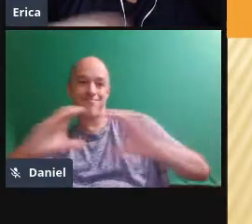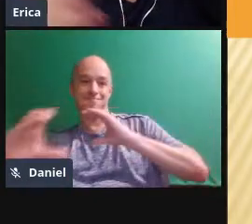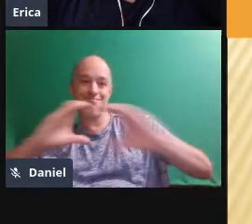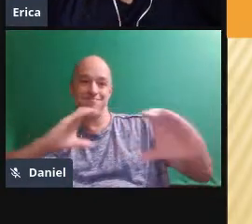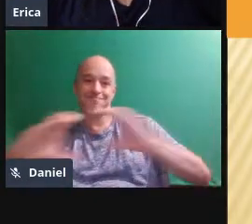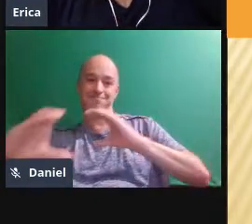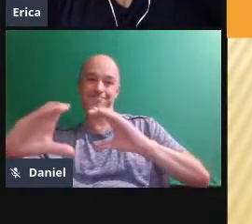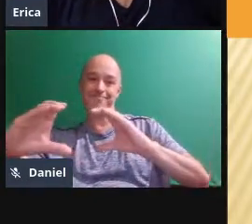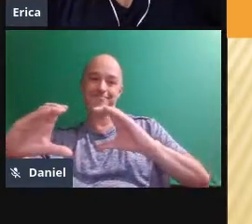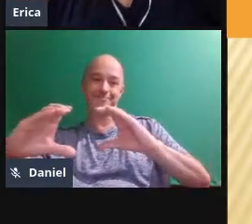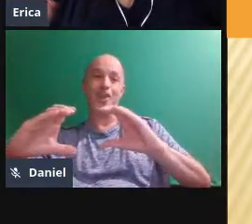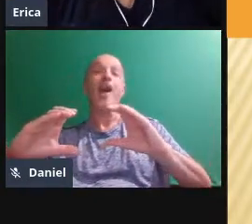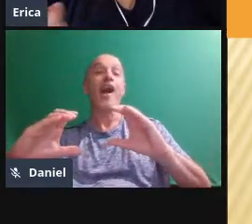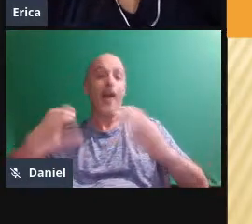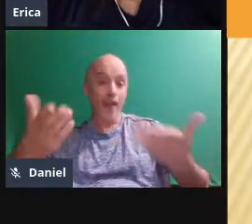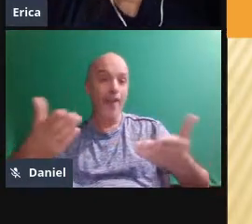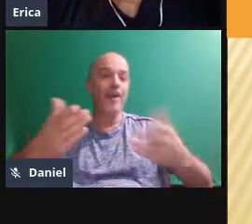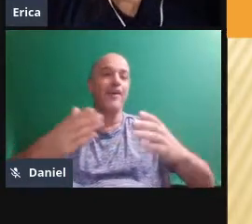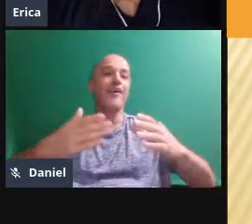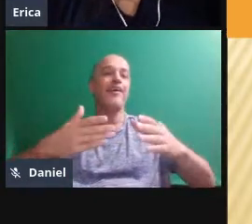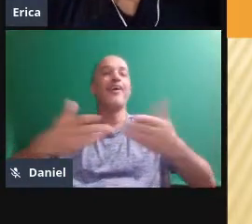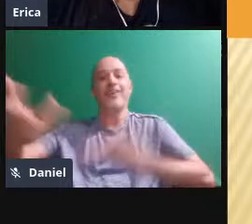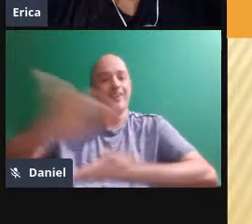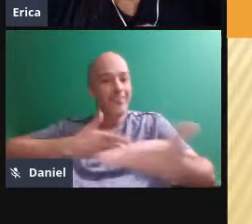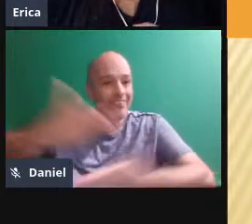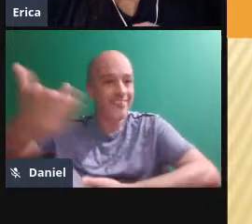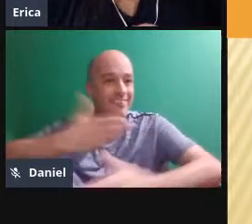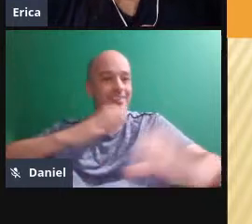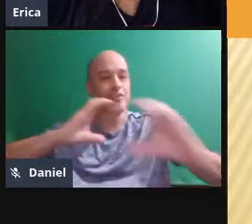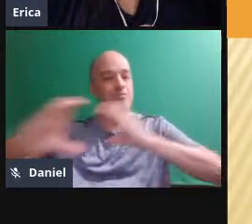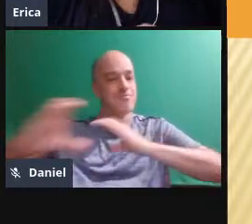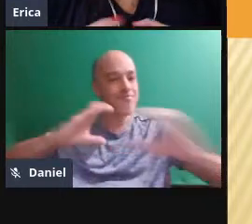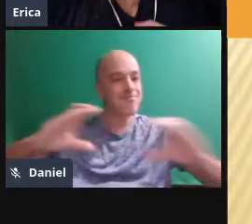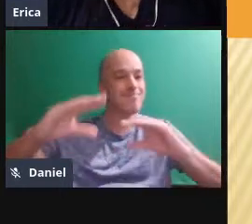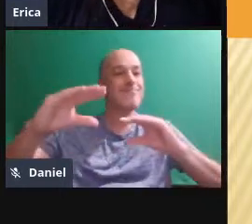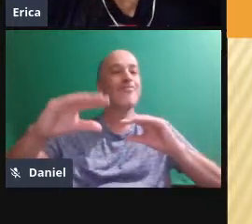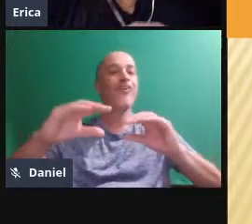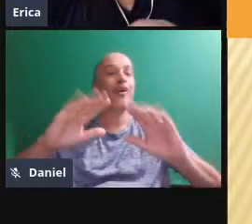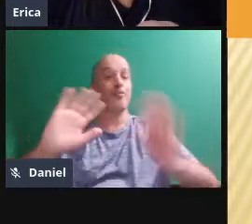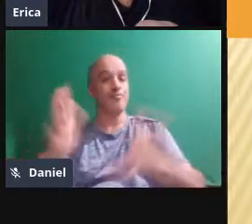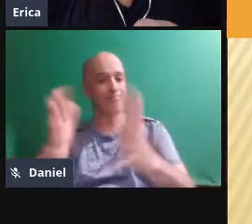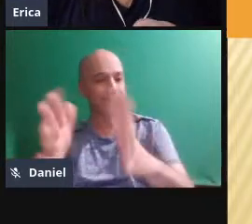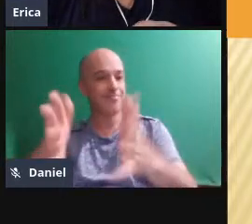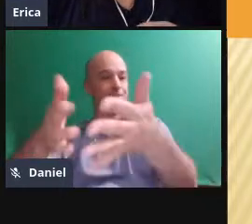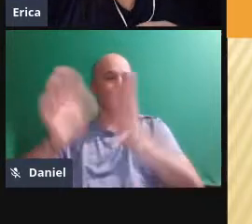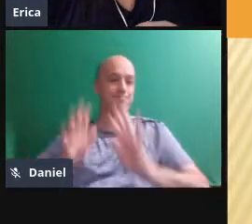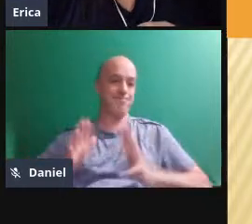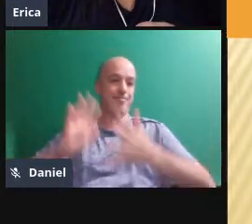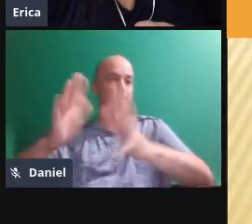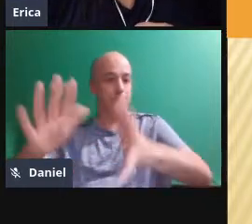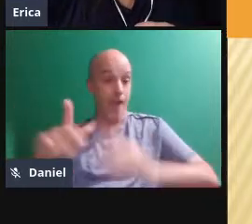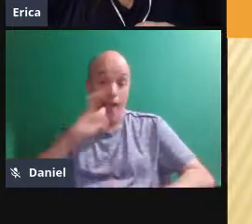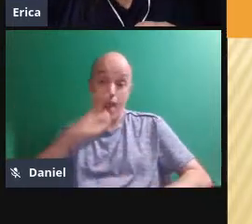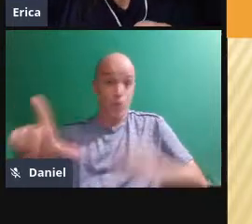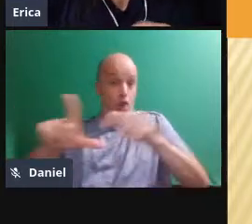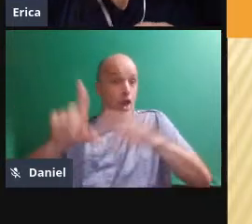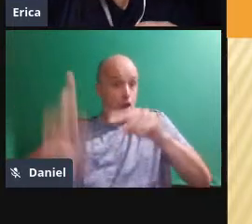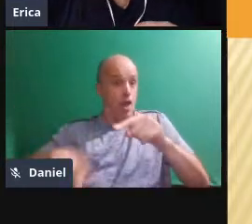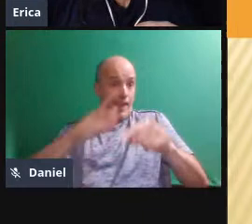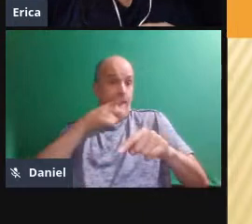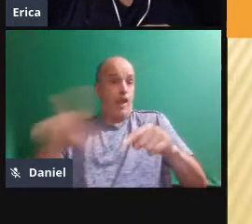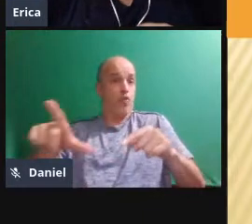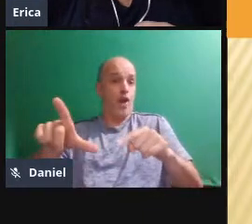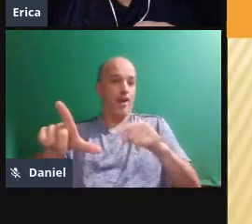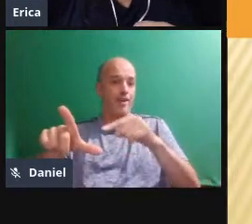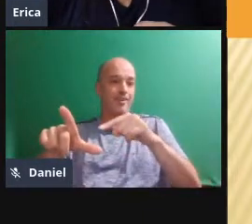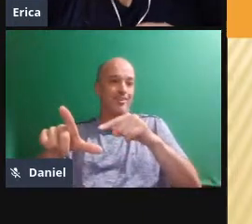língua, é onde se estabelece comunicação e a interação entre as pessoas. Em